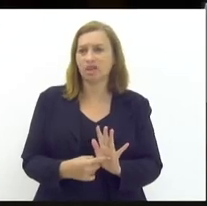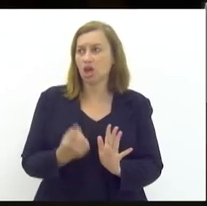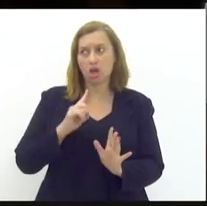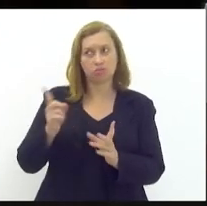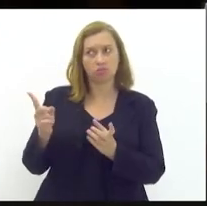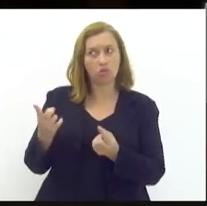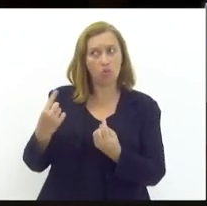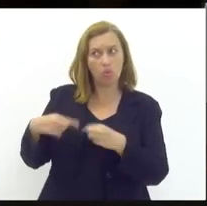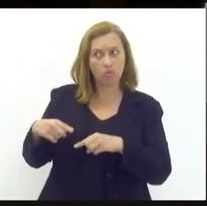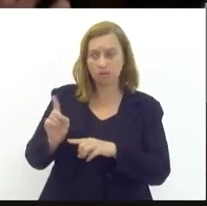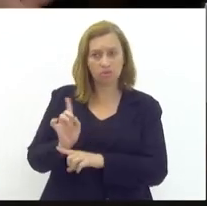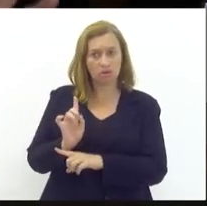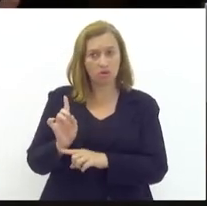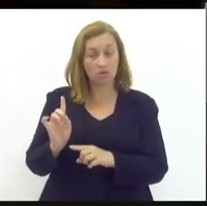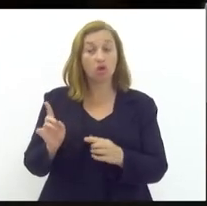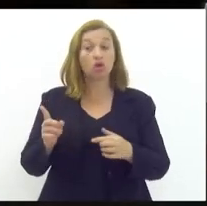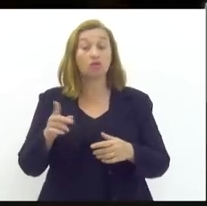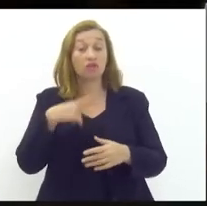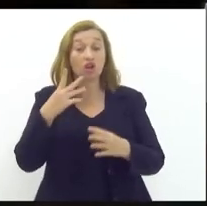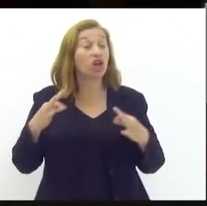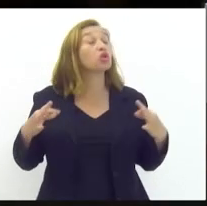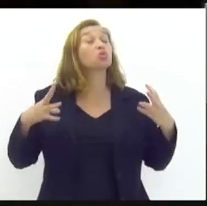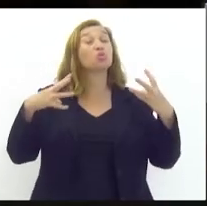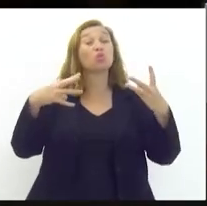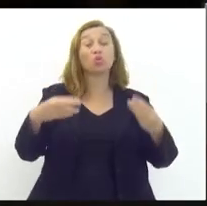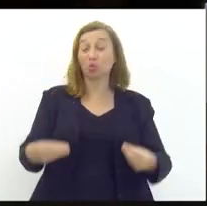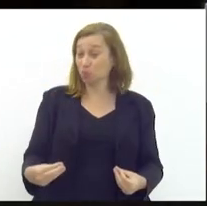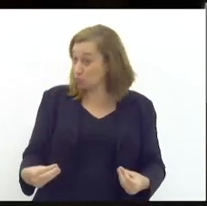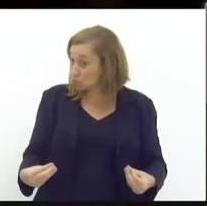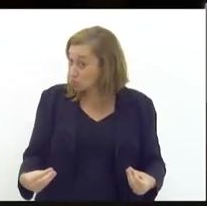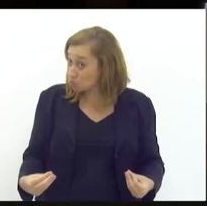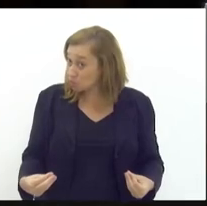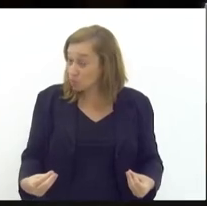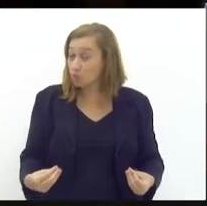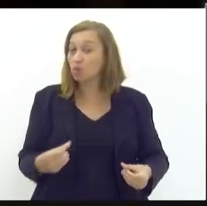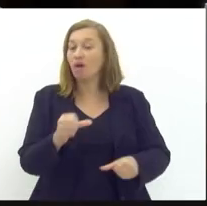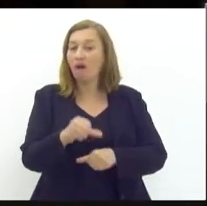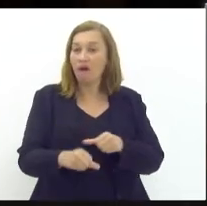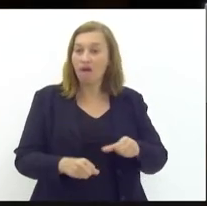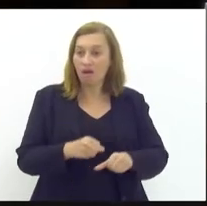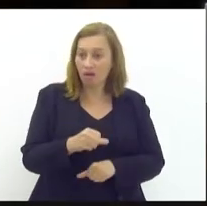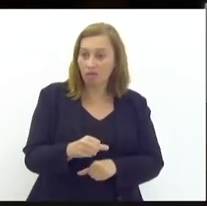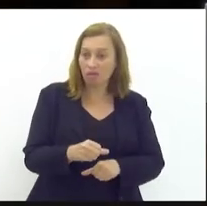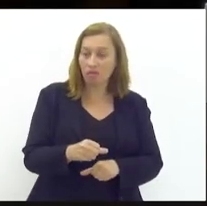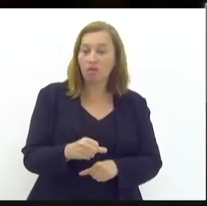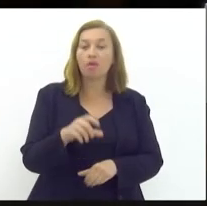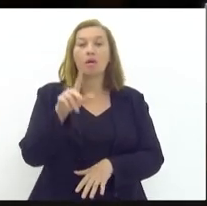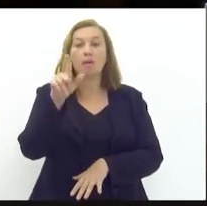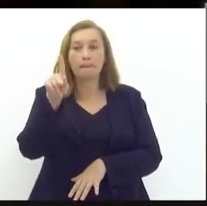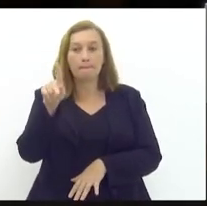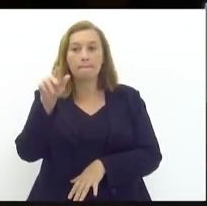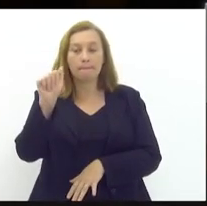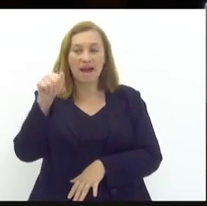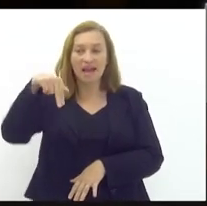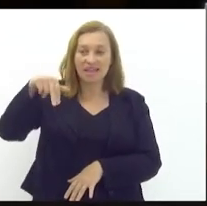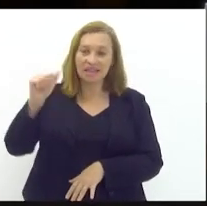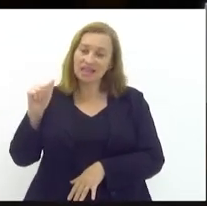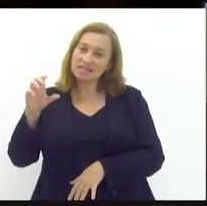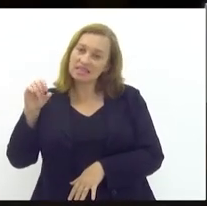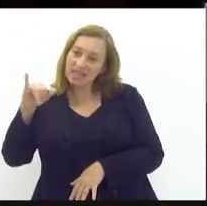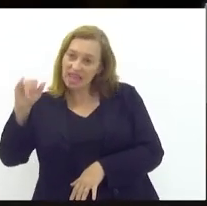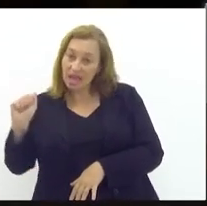contra hein eu só tô querendo dizer que não é tudo isso é a reforma com panaceia né é uma boa sinalização